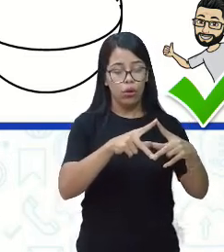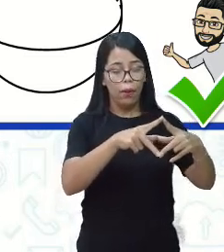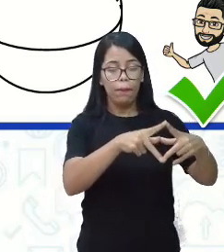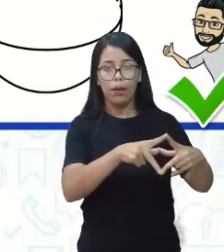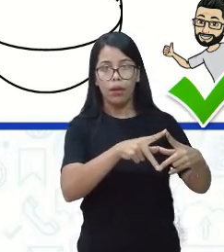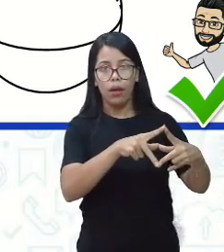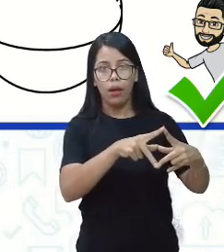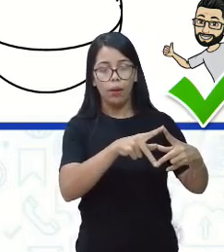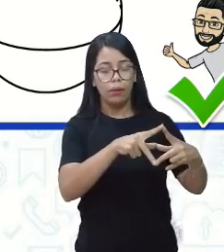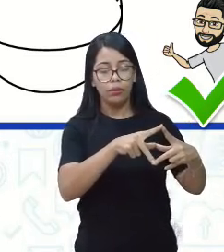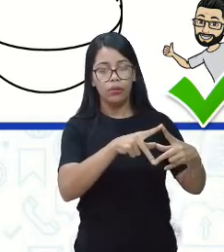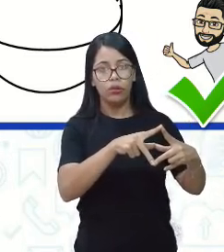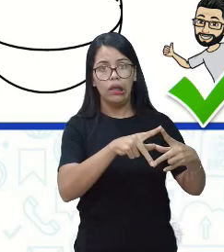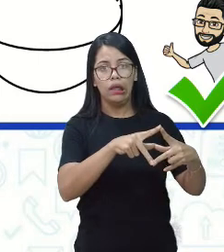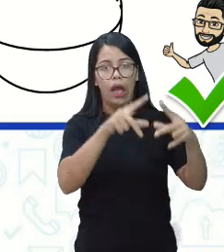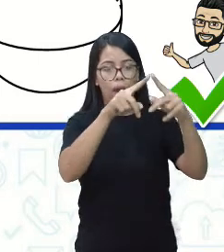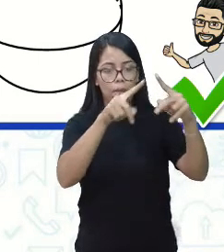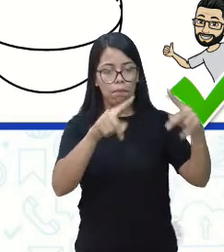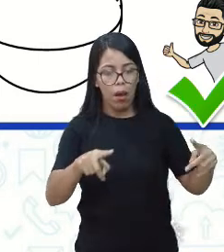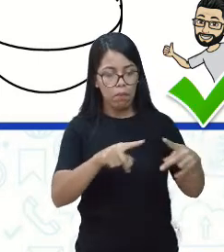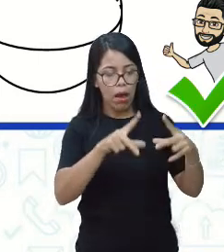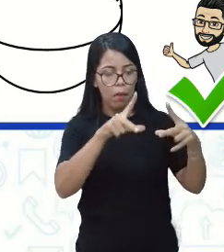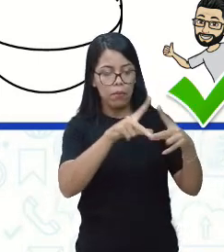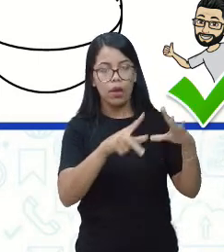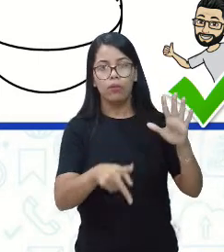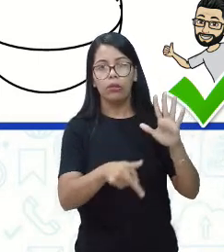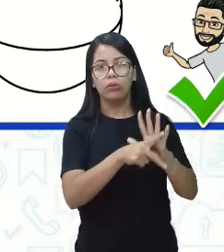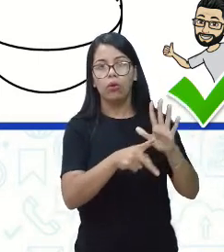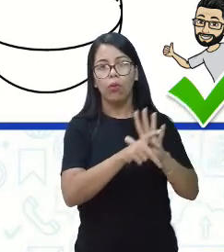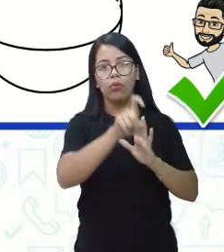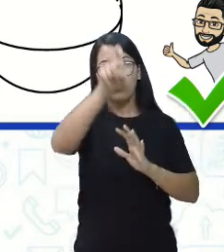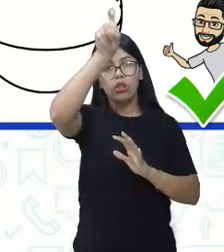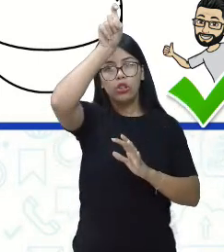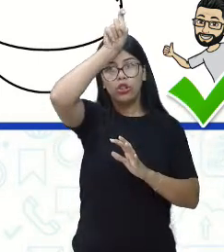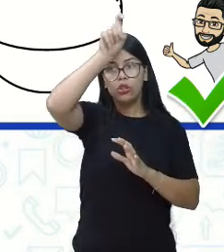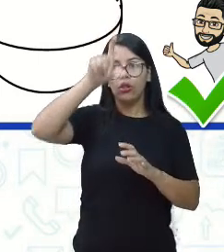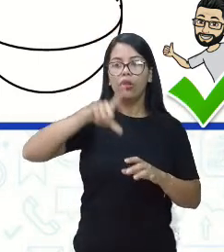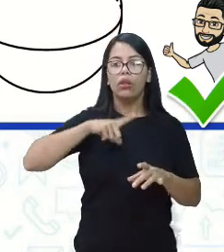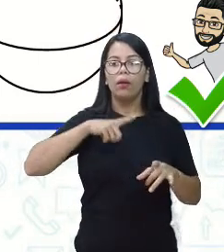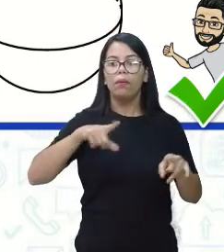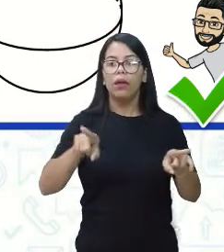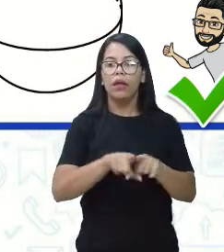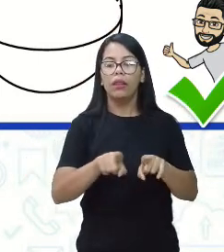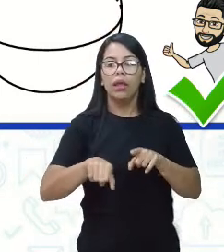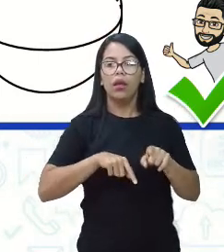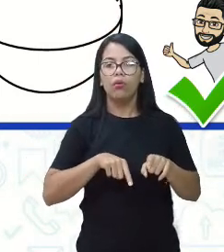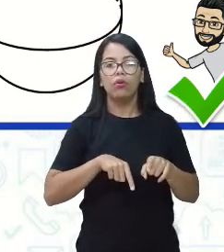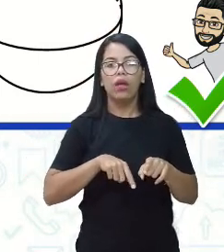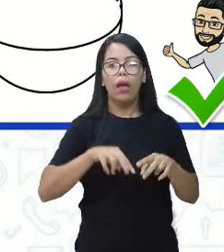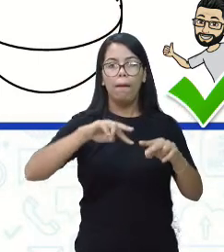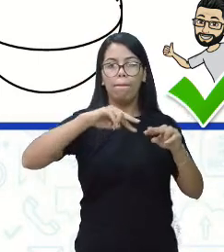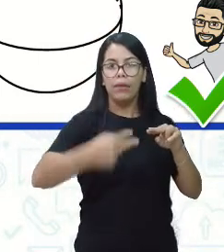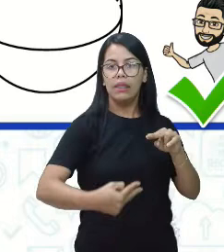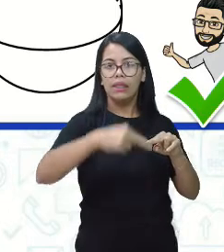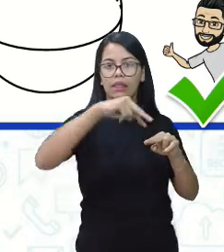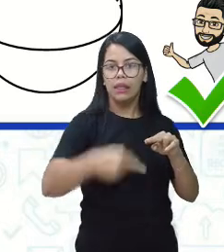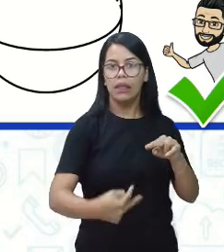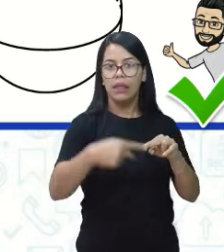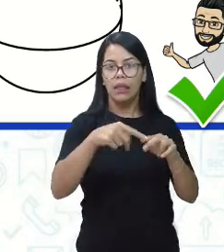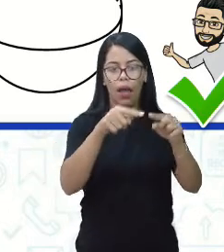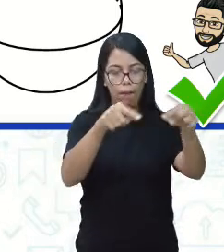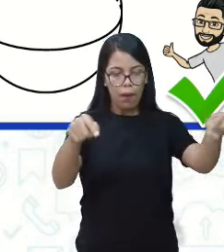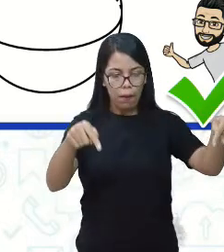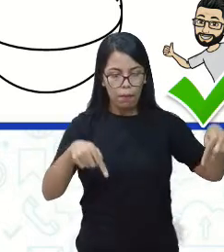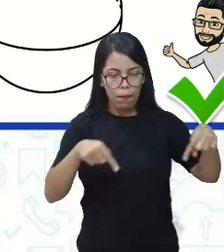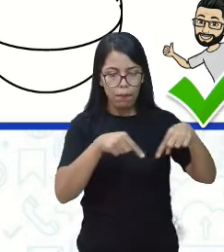reta. A gente tem também ali, ó, uma piscina. Uma piscina é um bloco retangular, tá? Formado também por